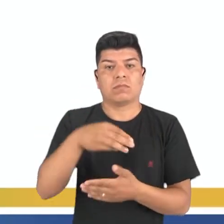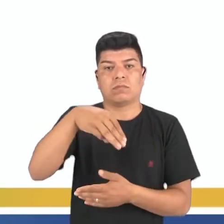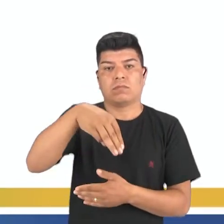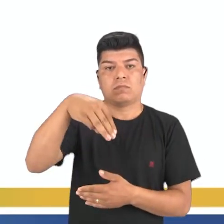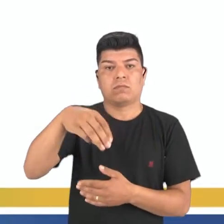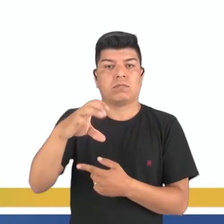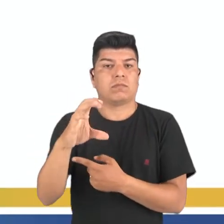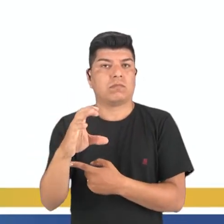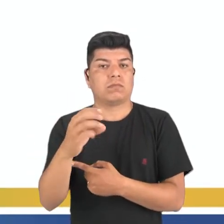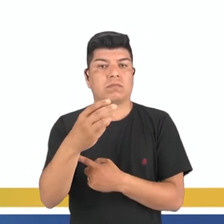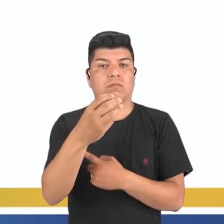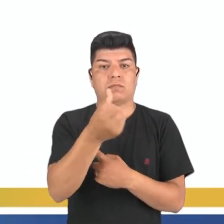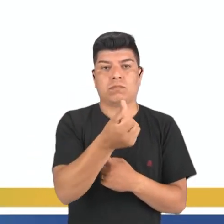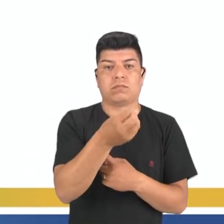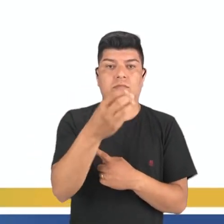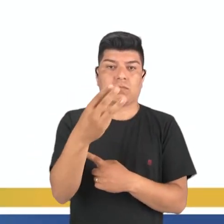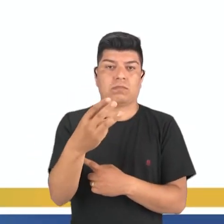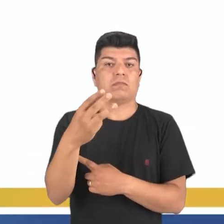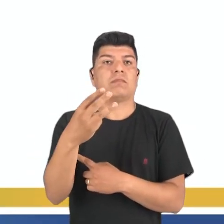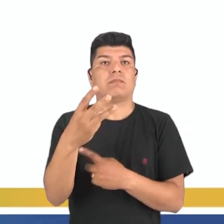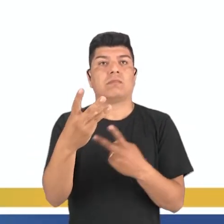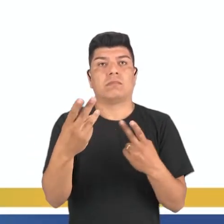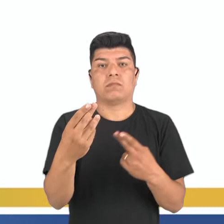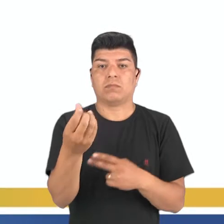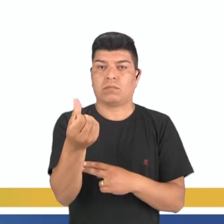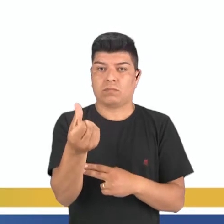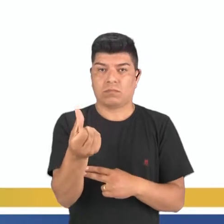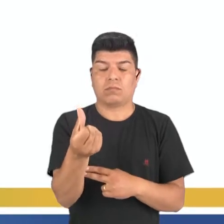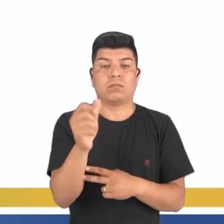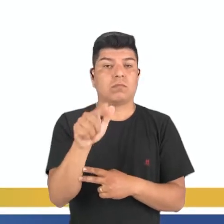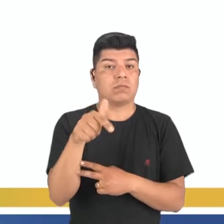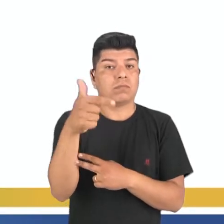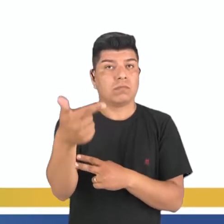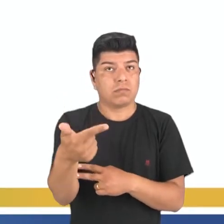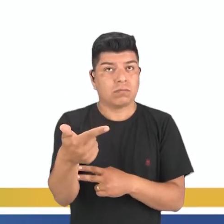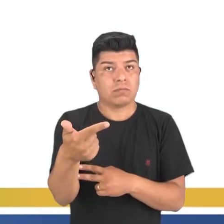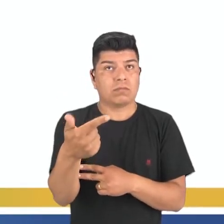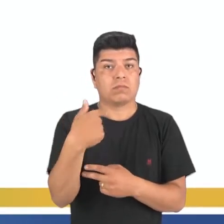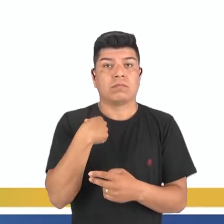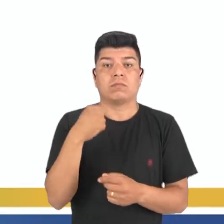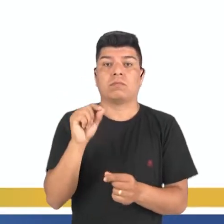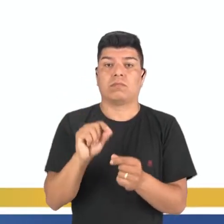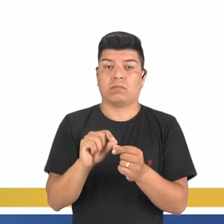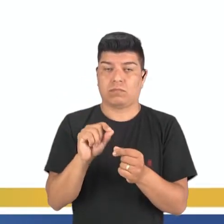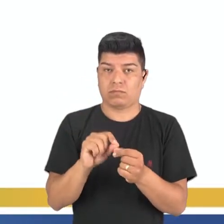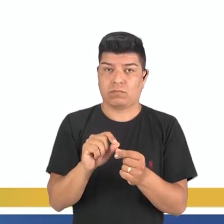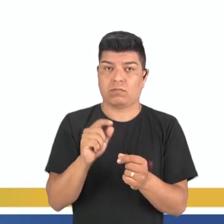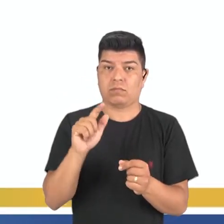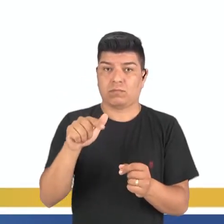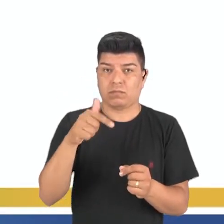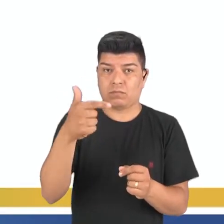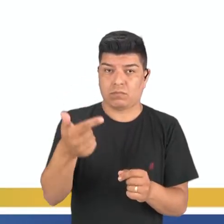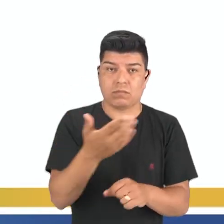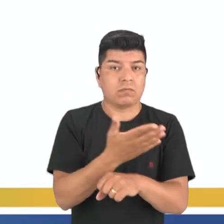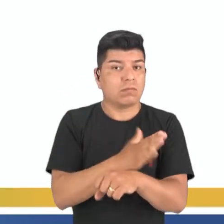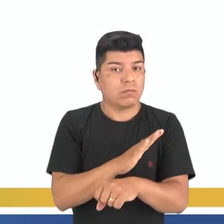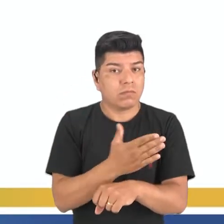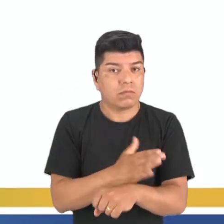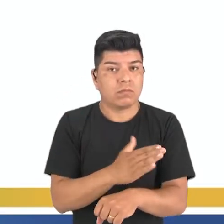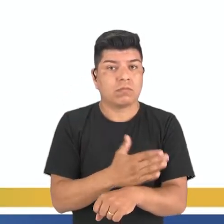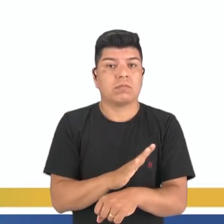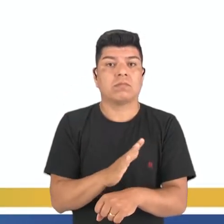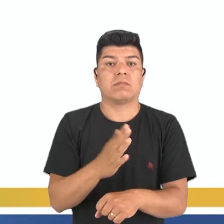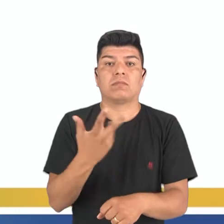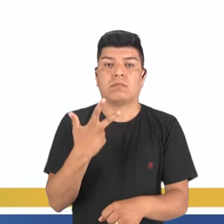de 6 e 3 é 6. Depois que eu faço isso, eu faço um processozinho que depois, com a prática, para você vai